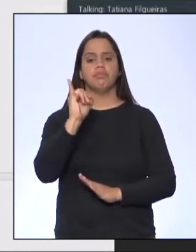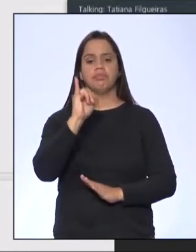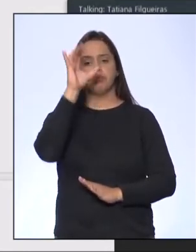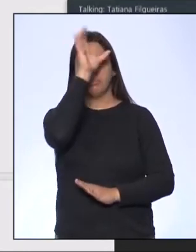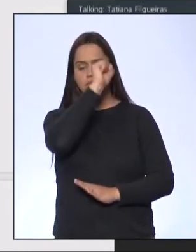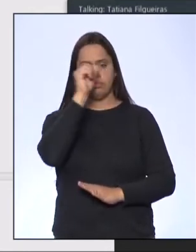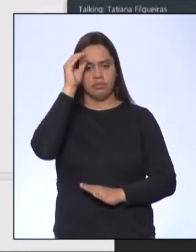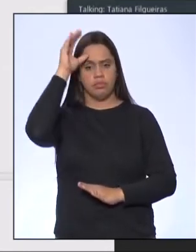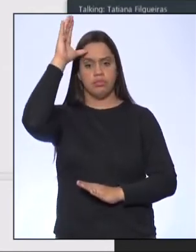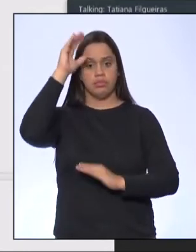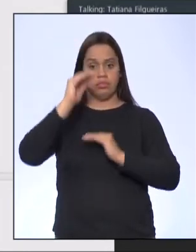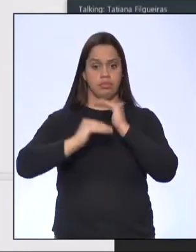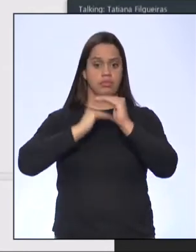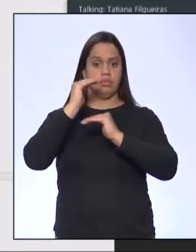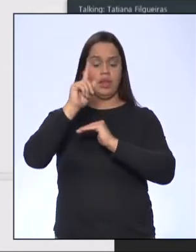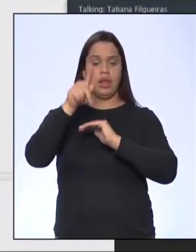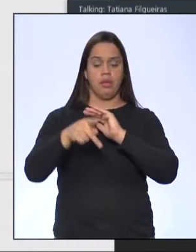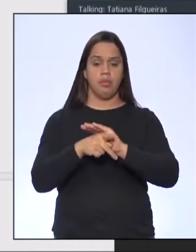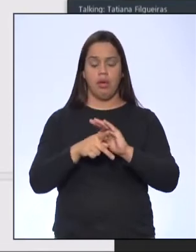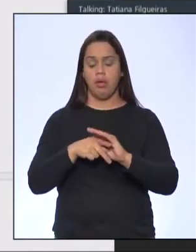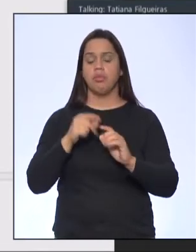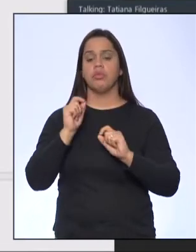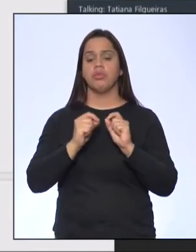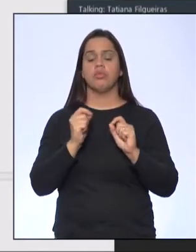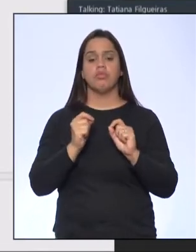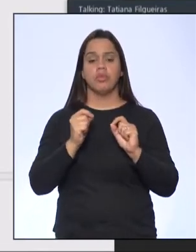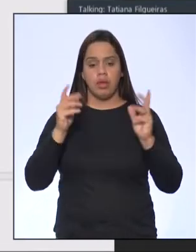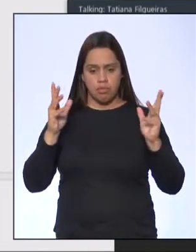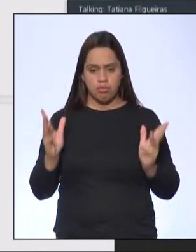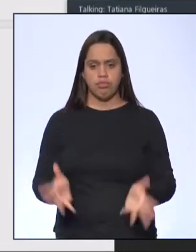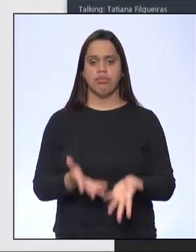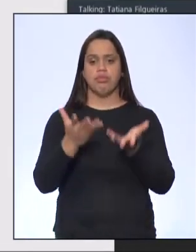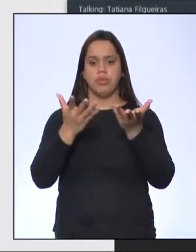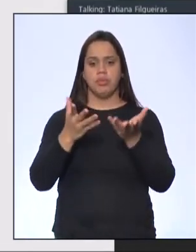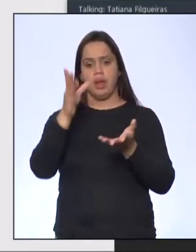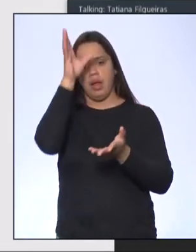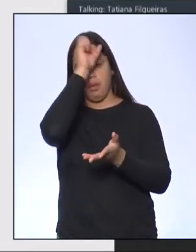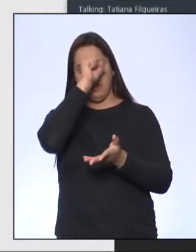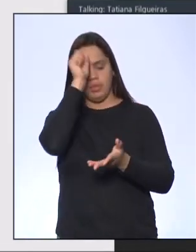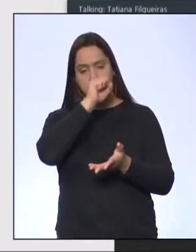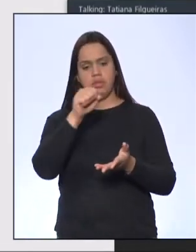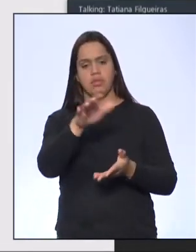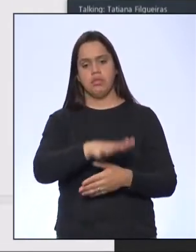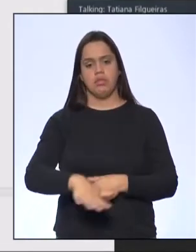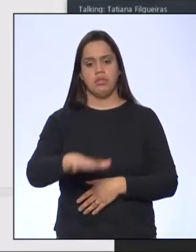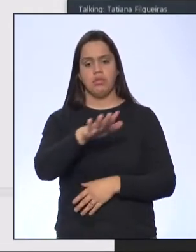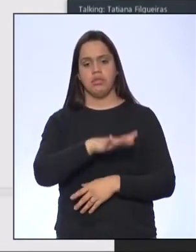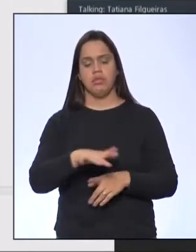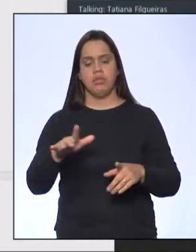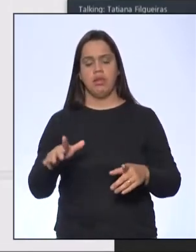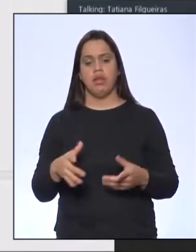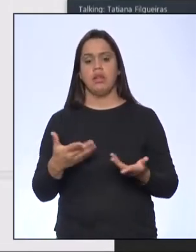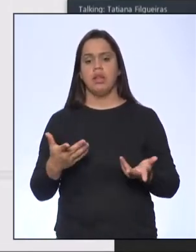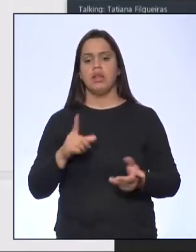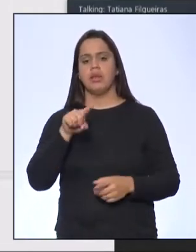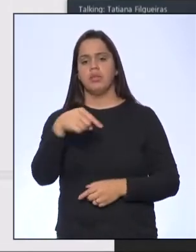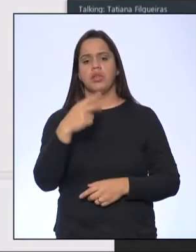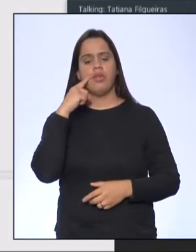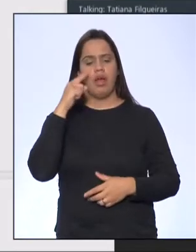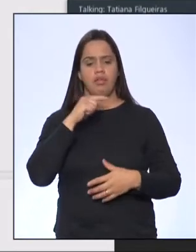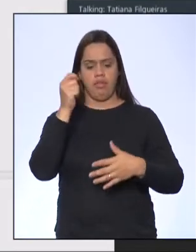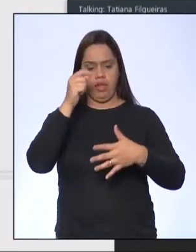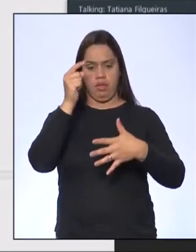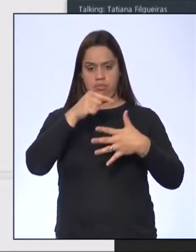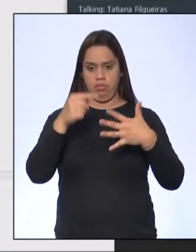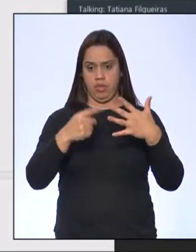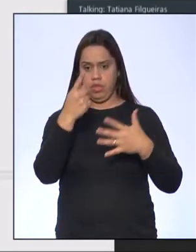aprendizado, isso é um alavancador das situações de aprendizagem em sala de aula. Quando a gente vai olhar as 10 competências gerais,